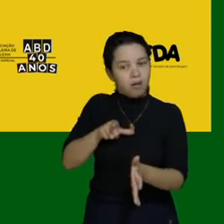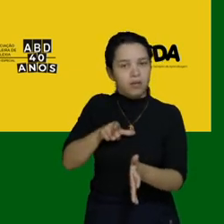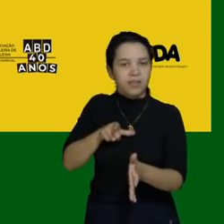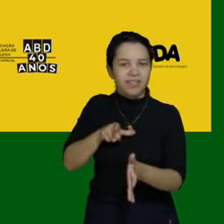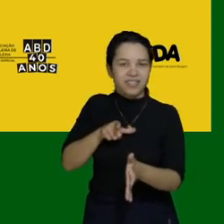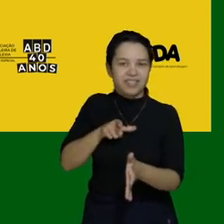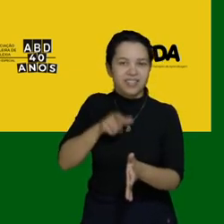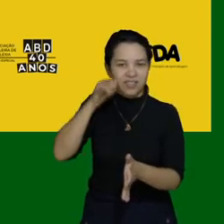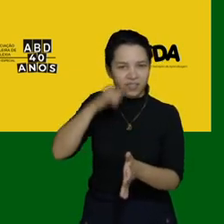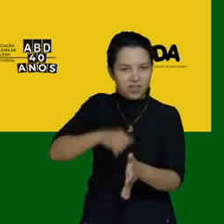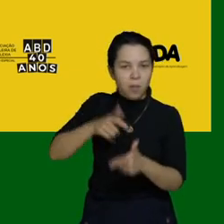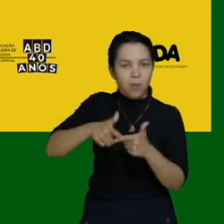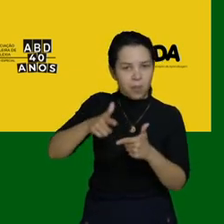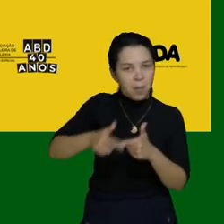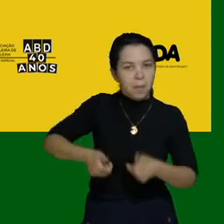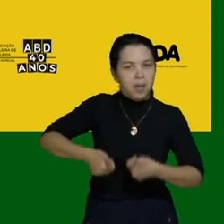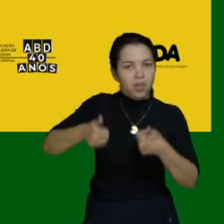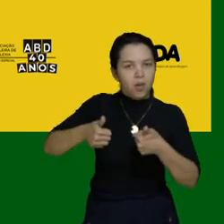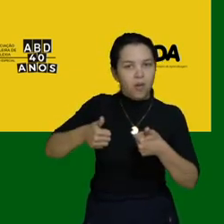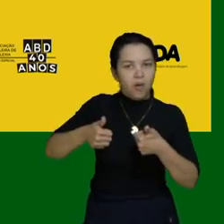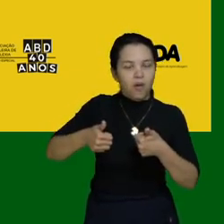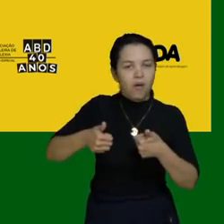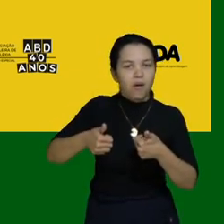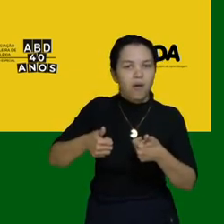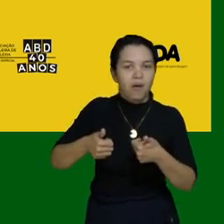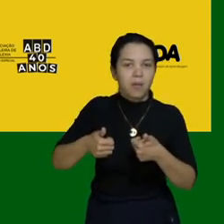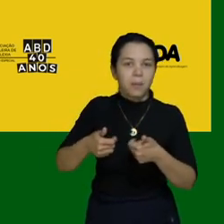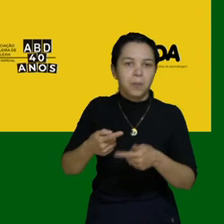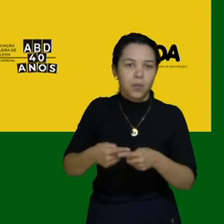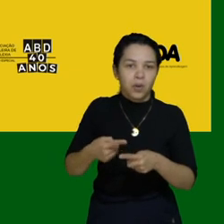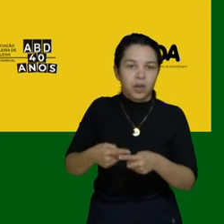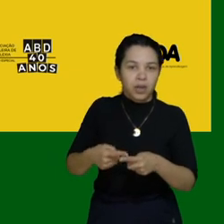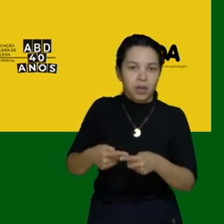fracasse que ele tenha um quadro de ã